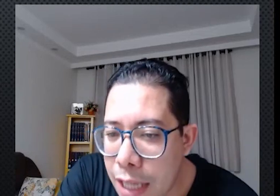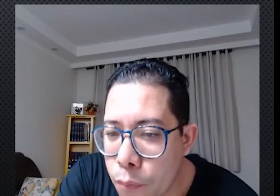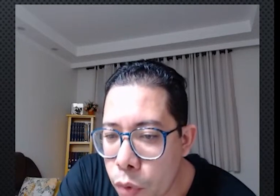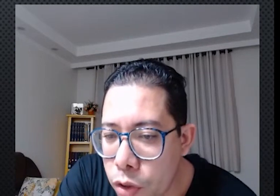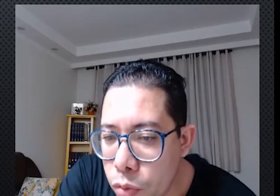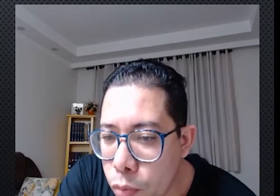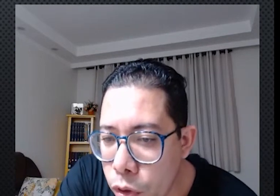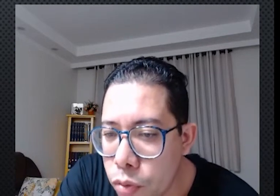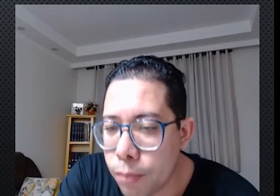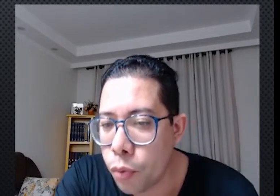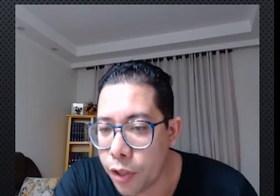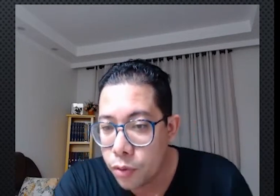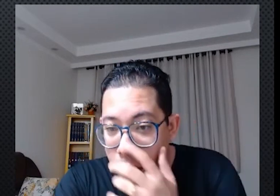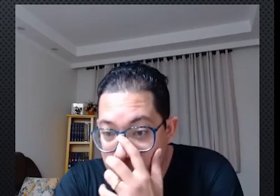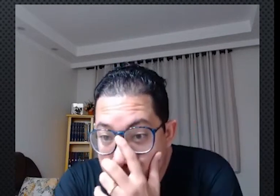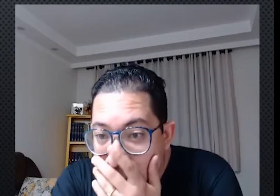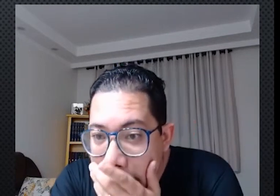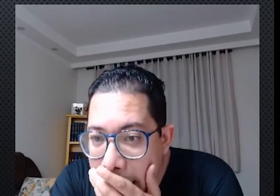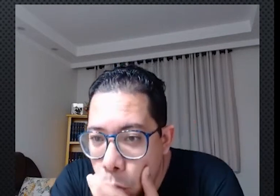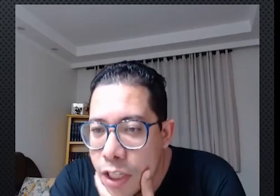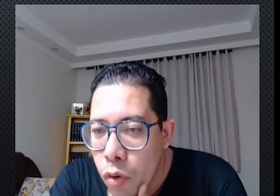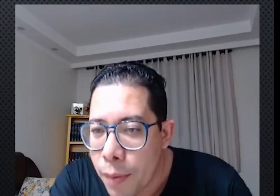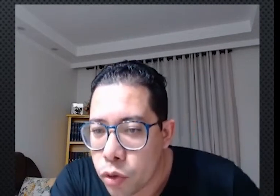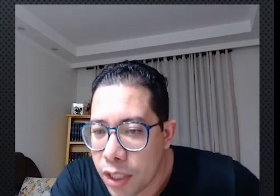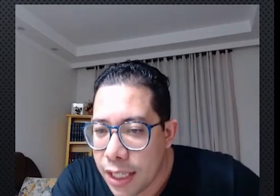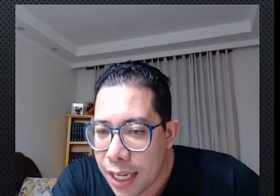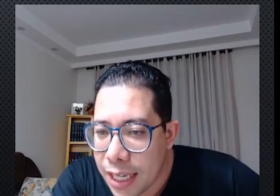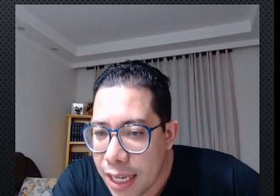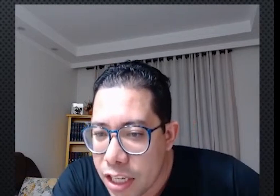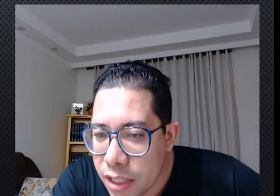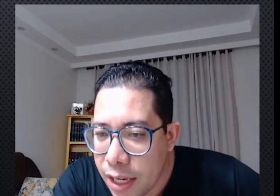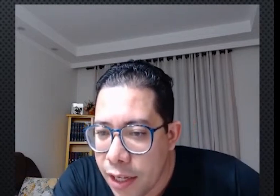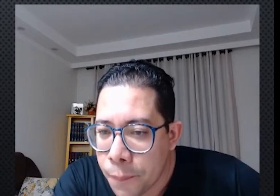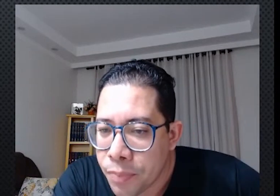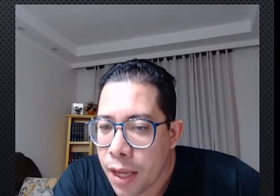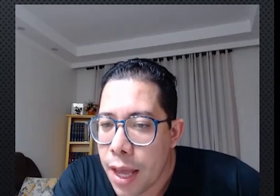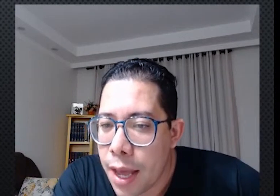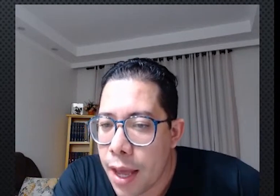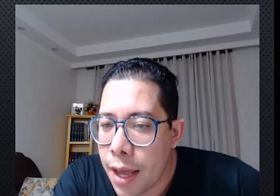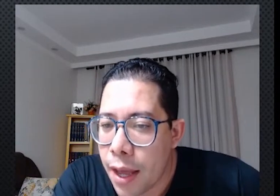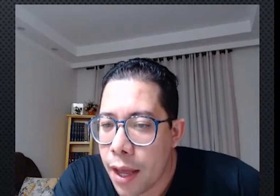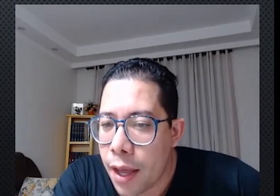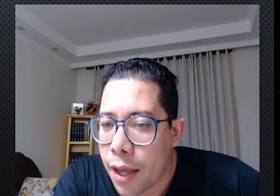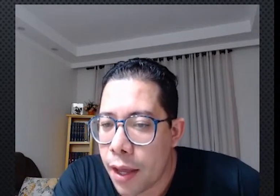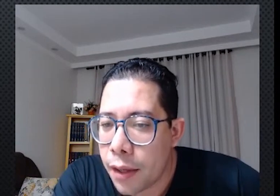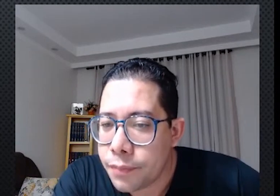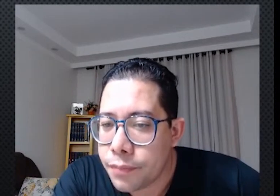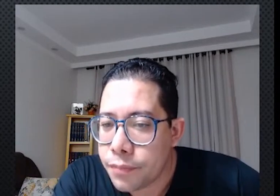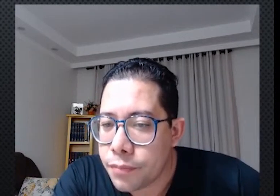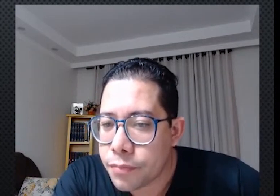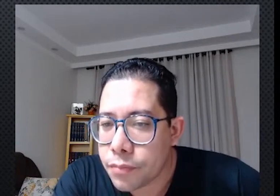isso vai ajudar muito, tá? O Rodrigo comentou aqui, né, que na igreja dele